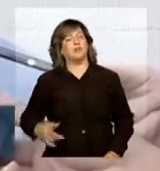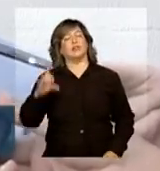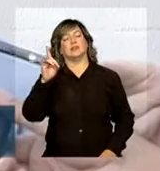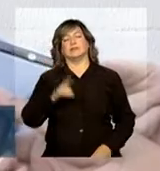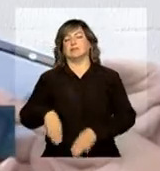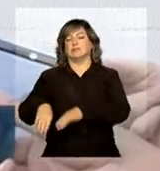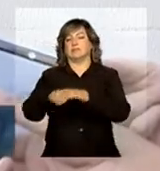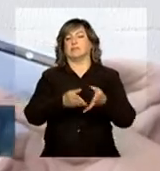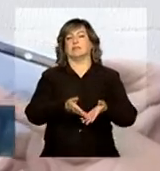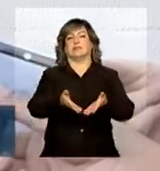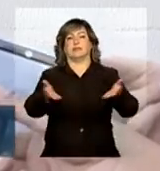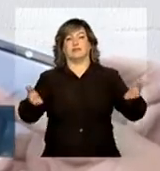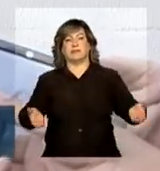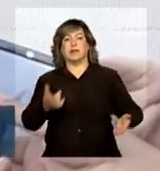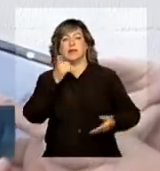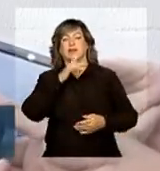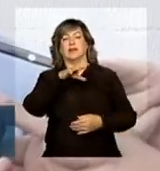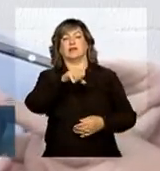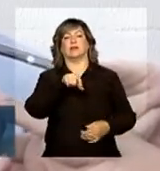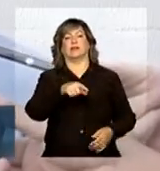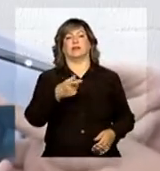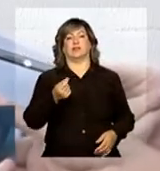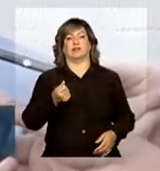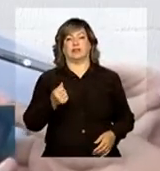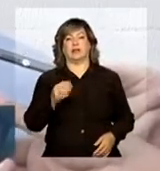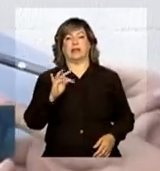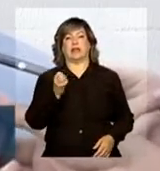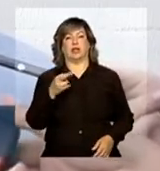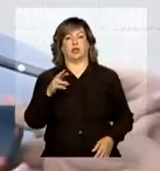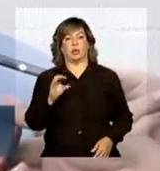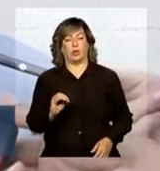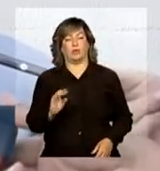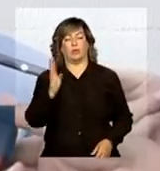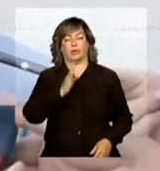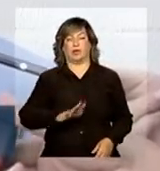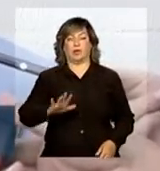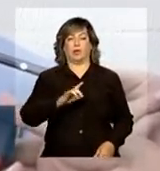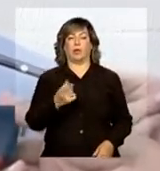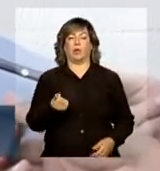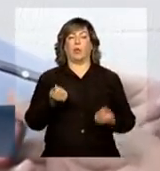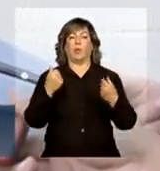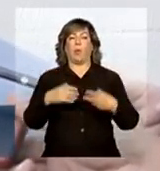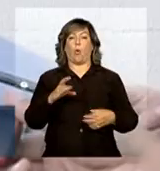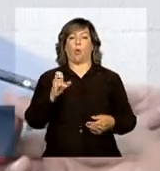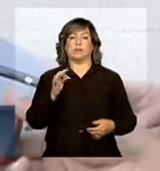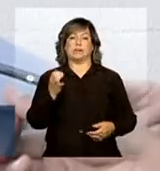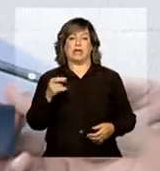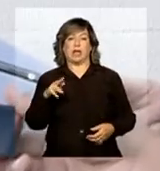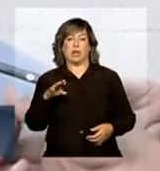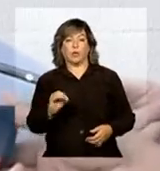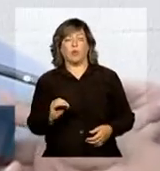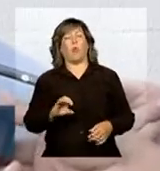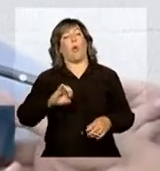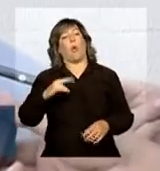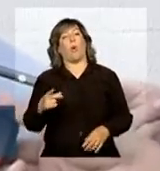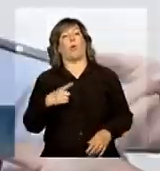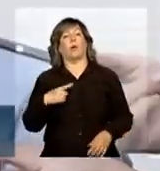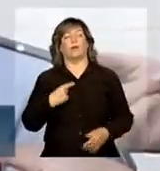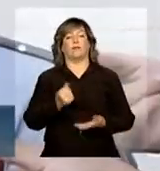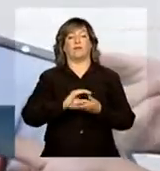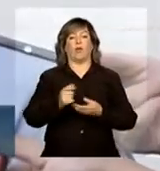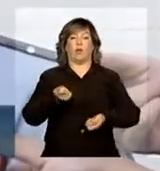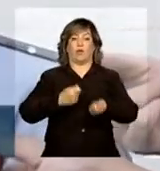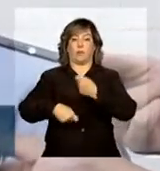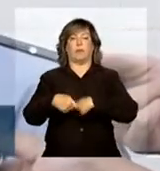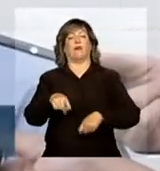acesso ao recurso equalizado pelo Tesouro Nacional, seja ele pelo custeio, seja ele pelo investimento, ou seja ele pela comercialização. Então